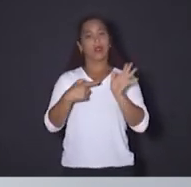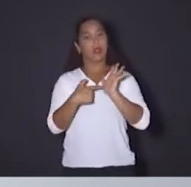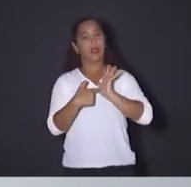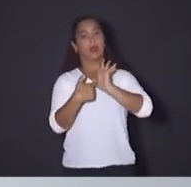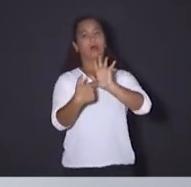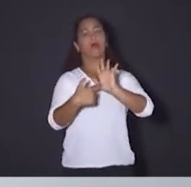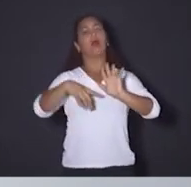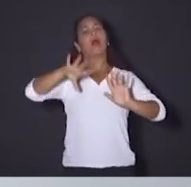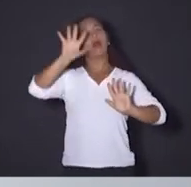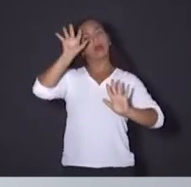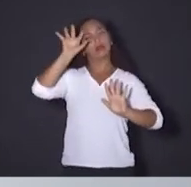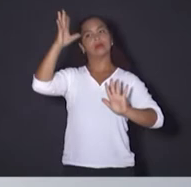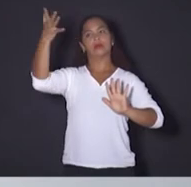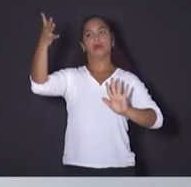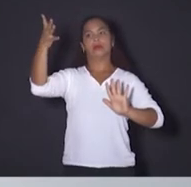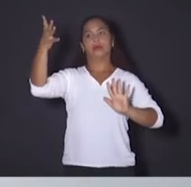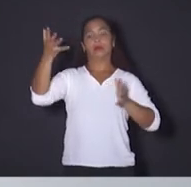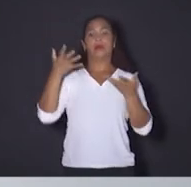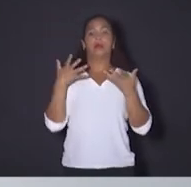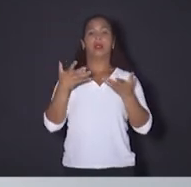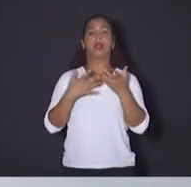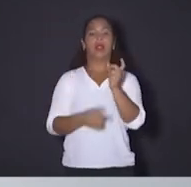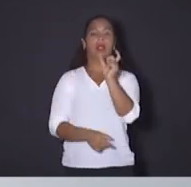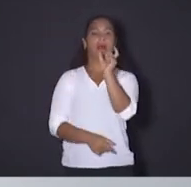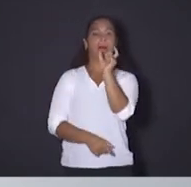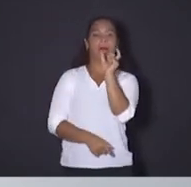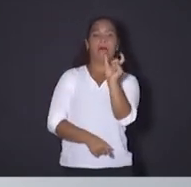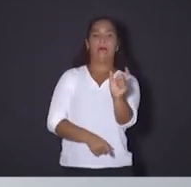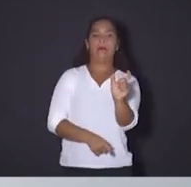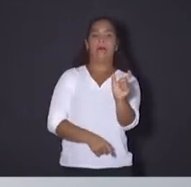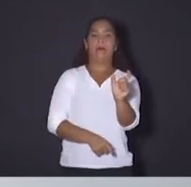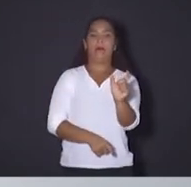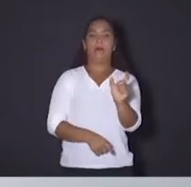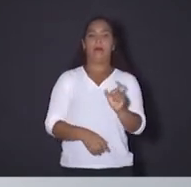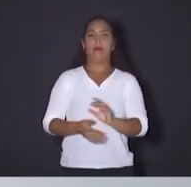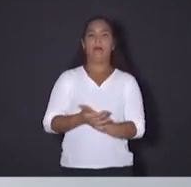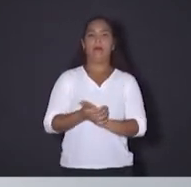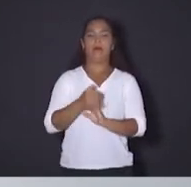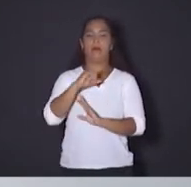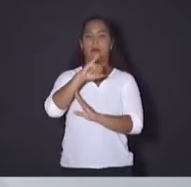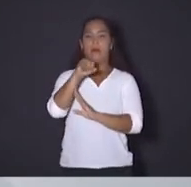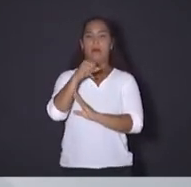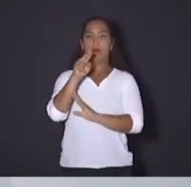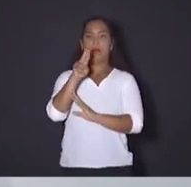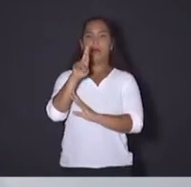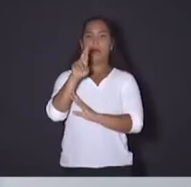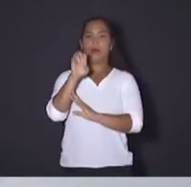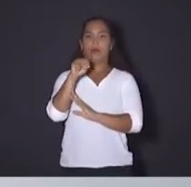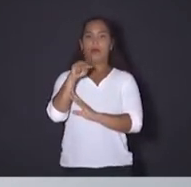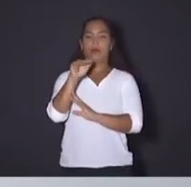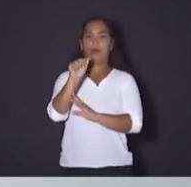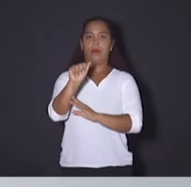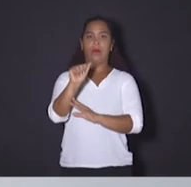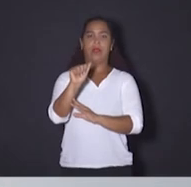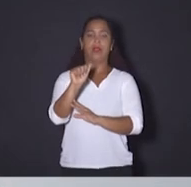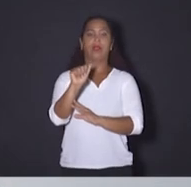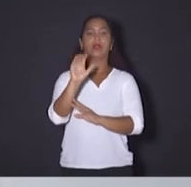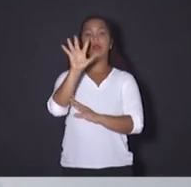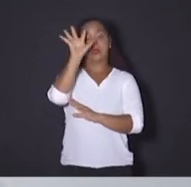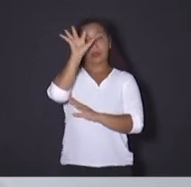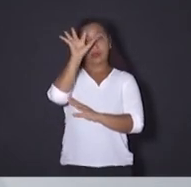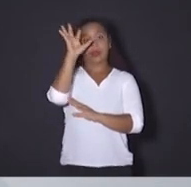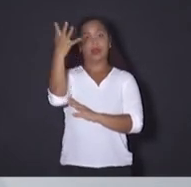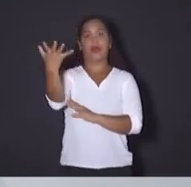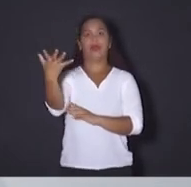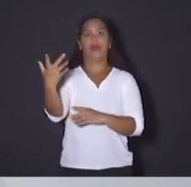solução eu gostaria de lembrar palavras de dado tura jurema werneck que ela fala assim a solução vai ter